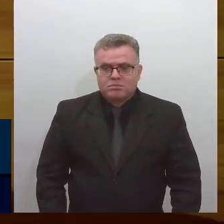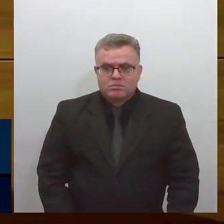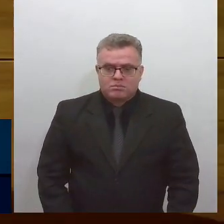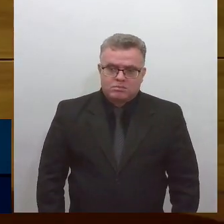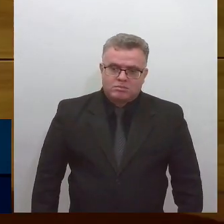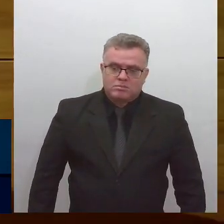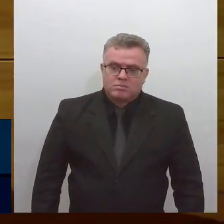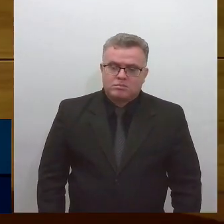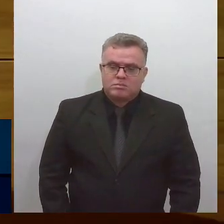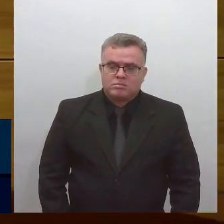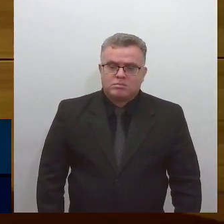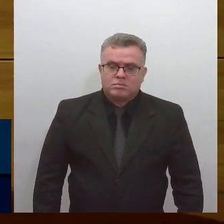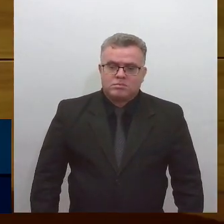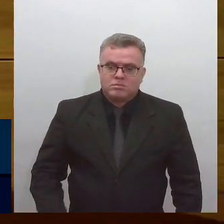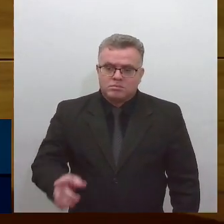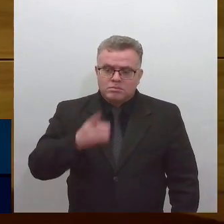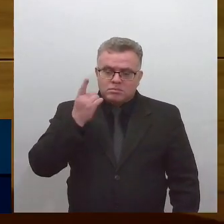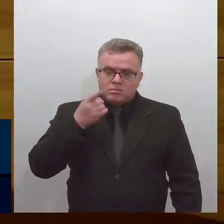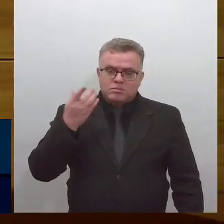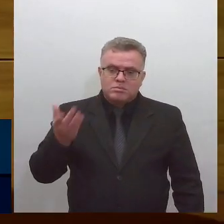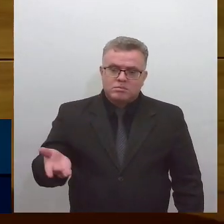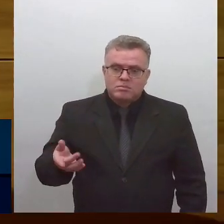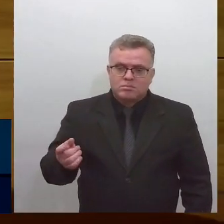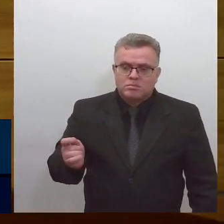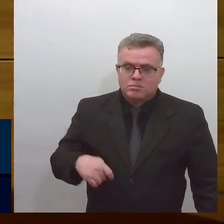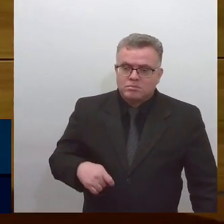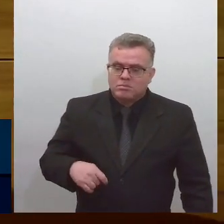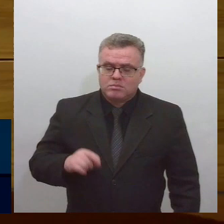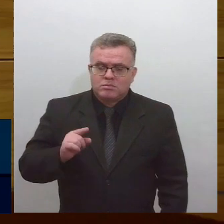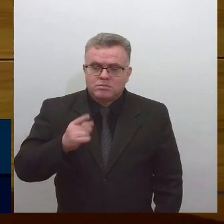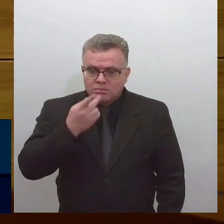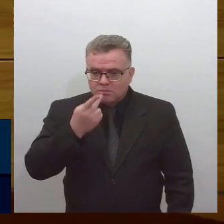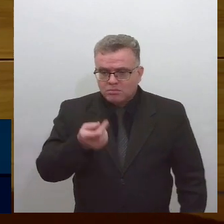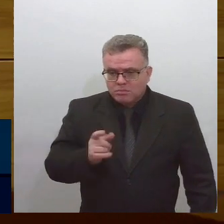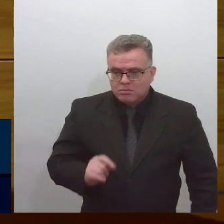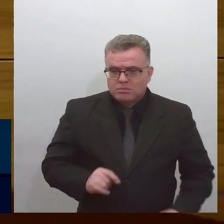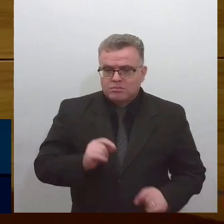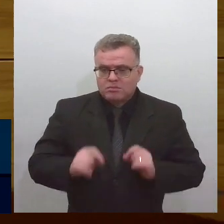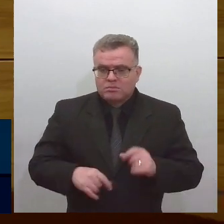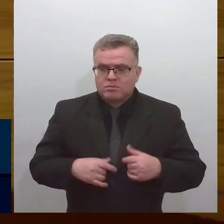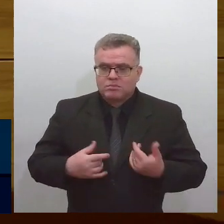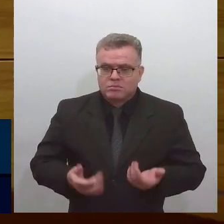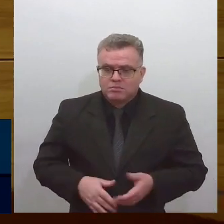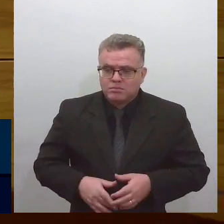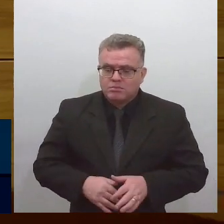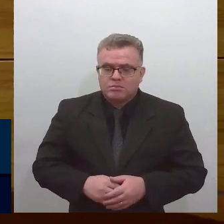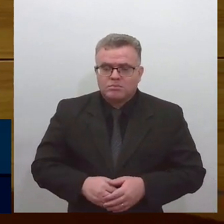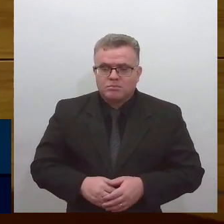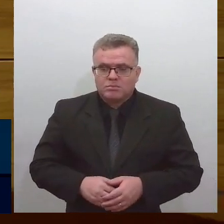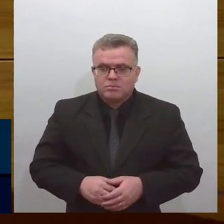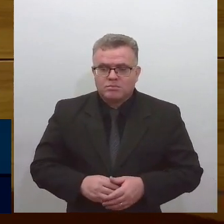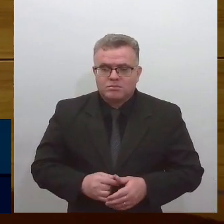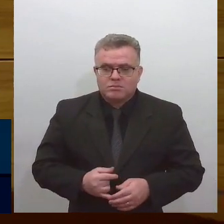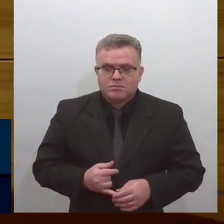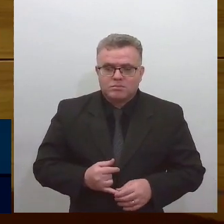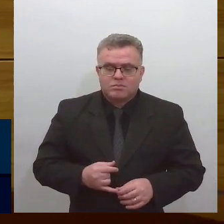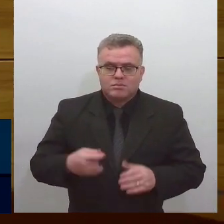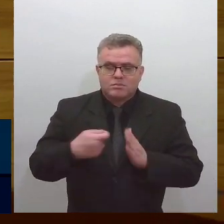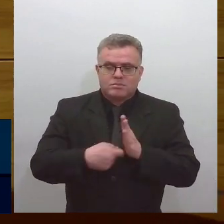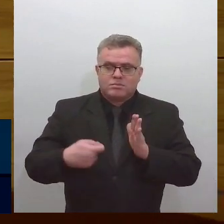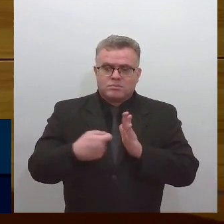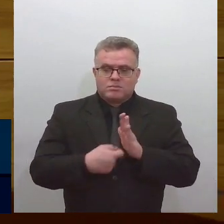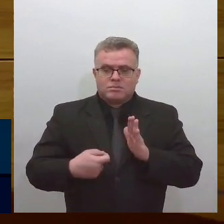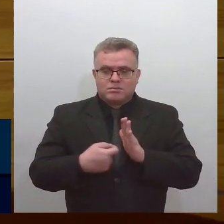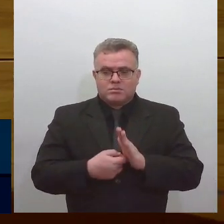deputada eh a senhora até fazendo um relato aqui Garibalde deputada veio me cobrando isso já ela me cobra